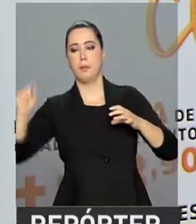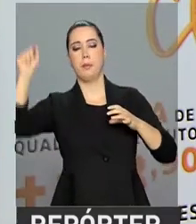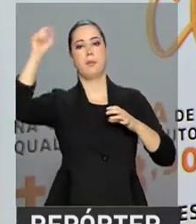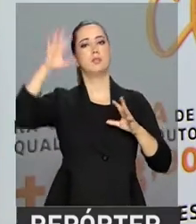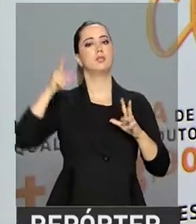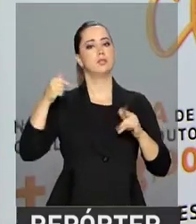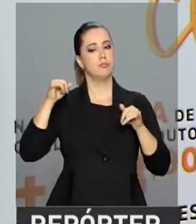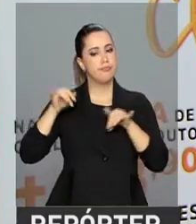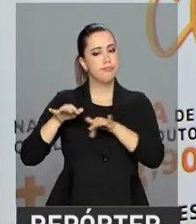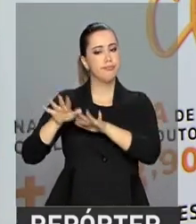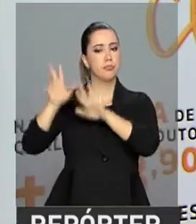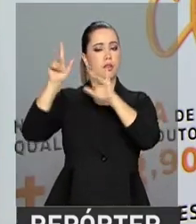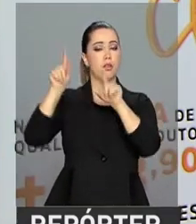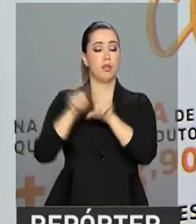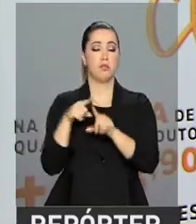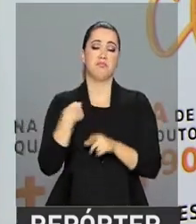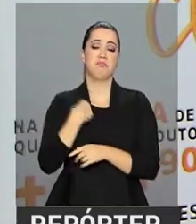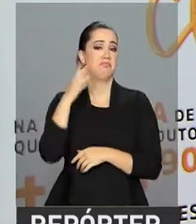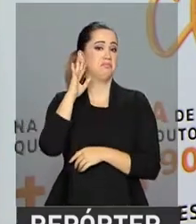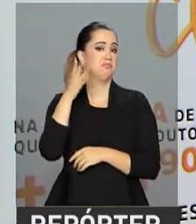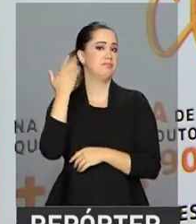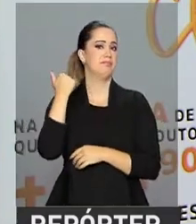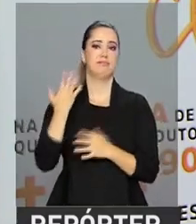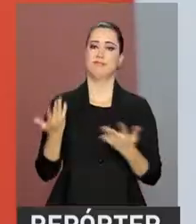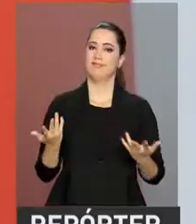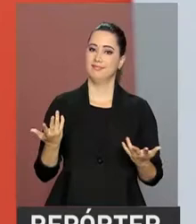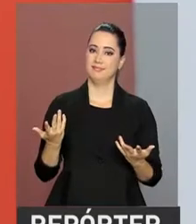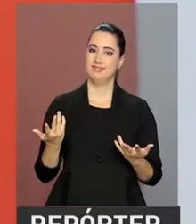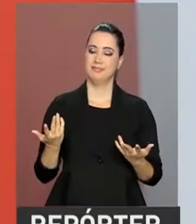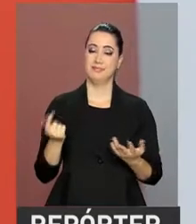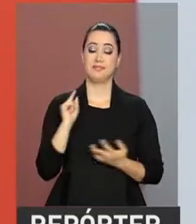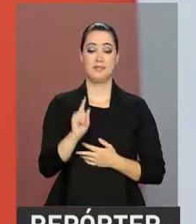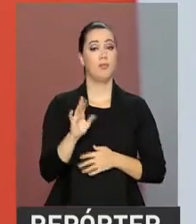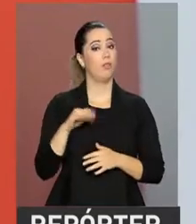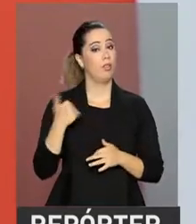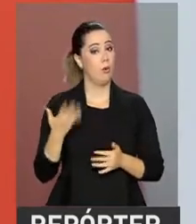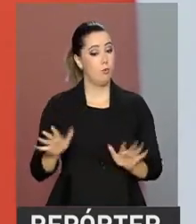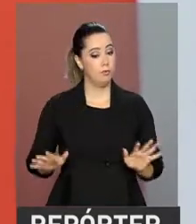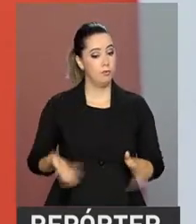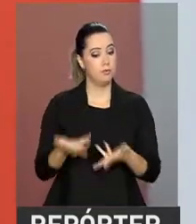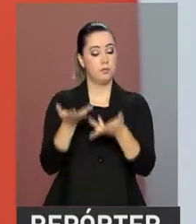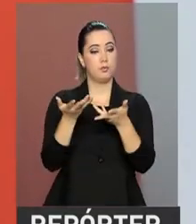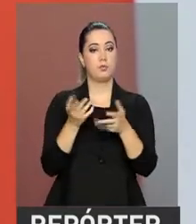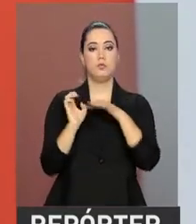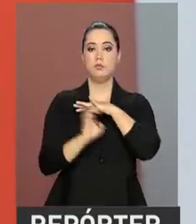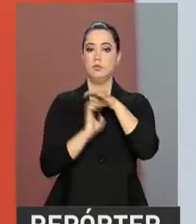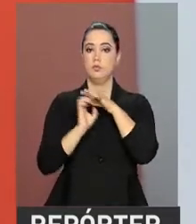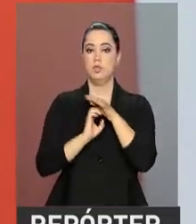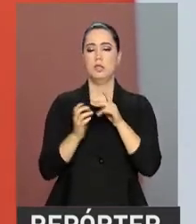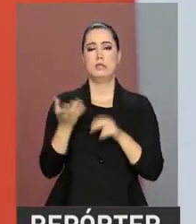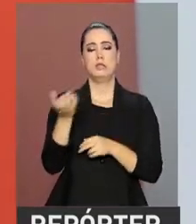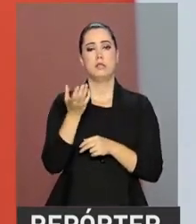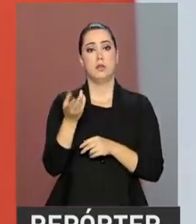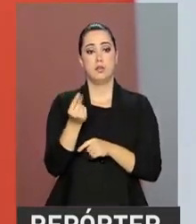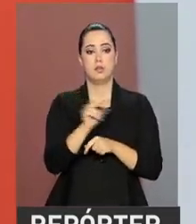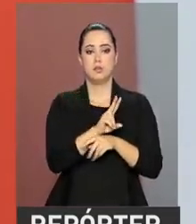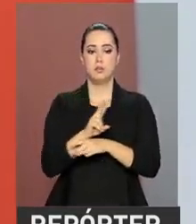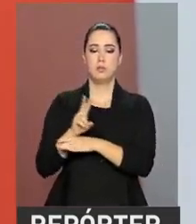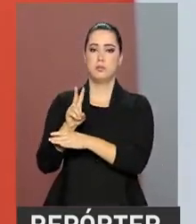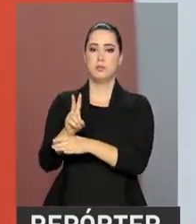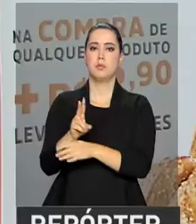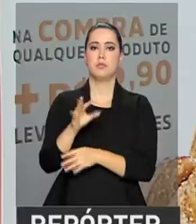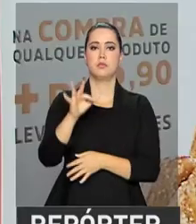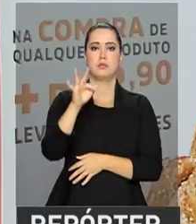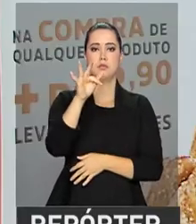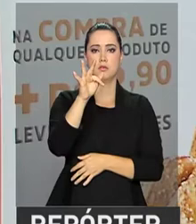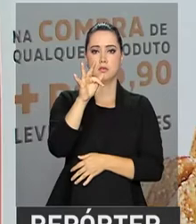tomando uma proporção que realmente eu imaginava lá atrás né para impulsionar o negócio os empresários recorreram a financiamento de